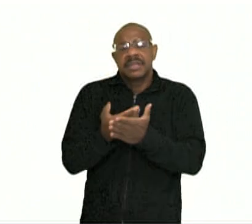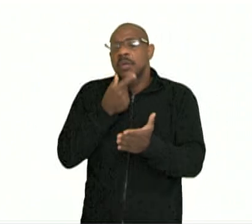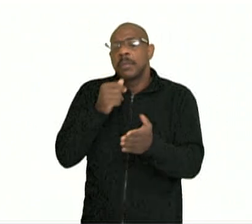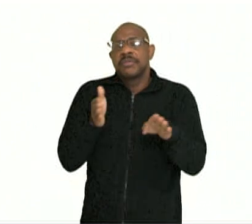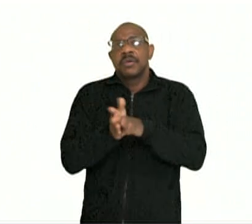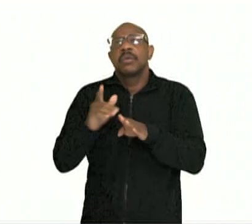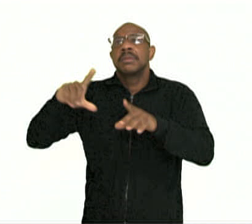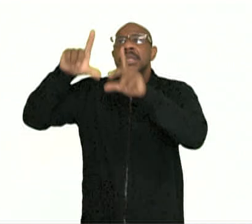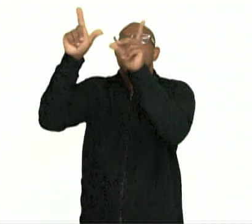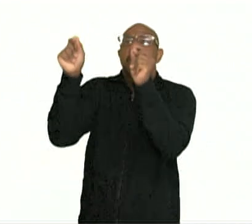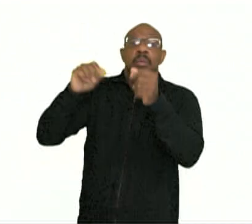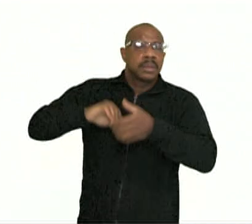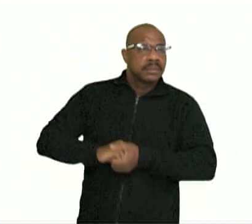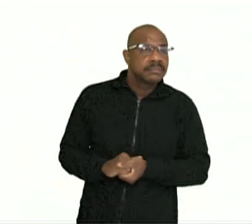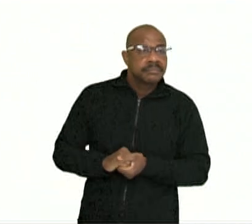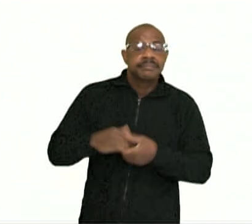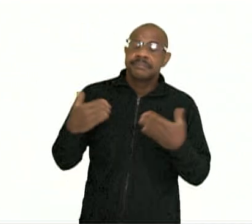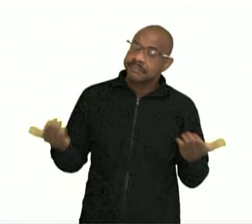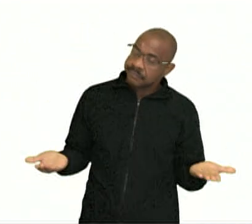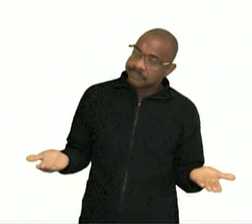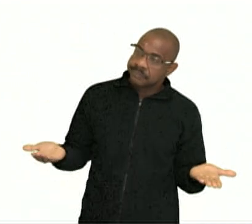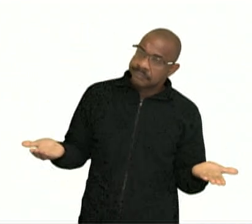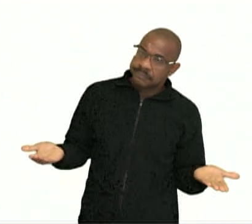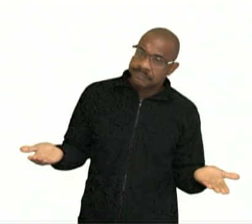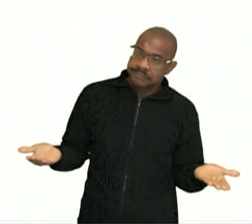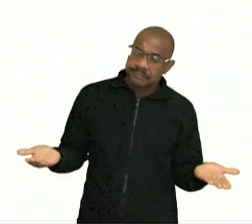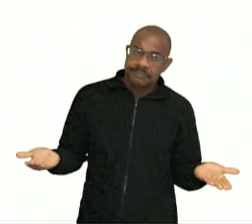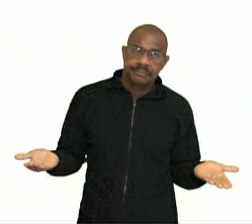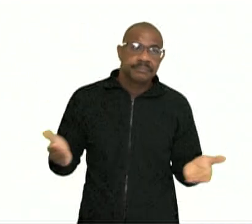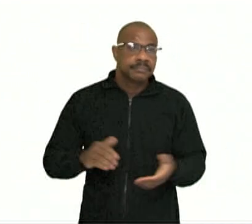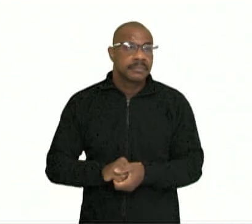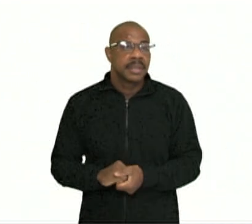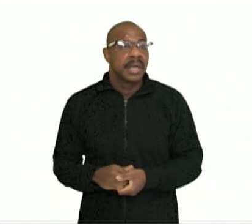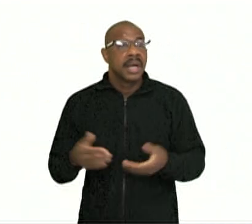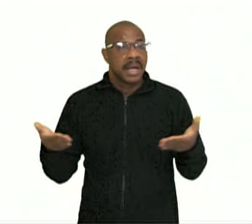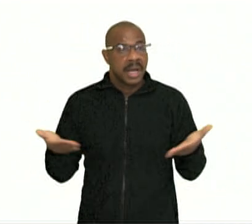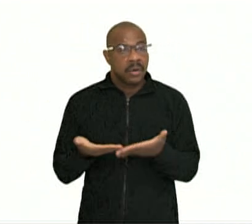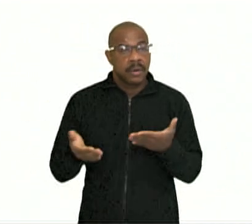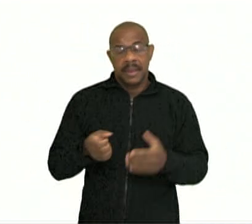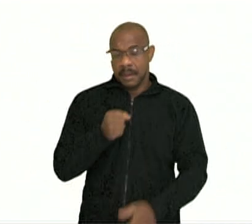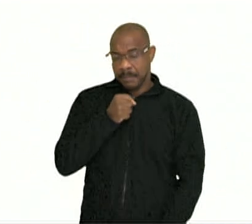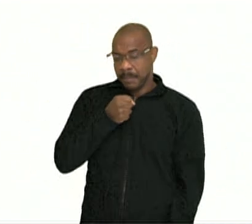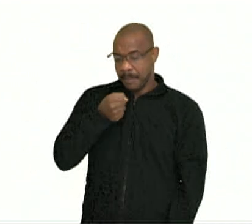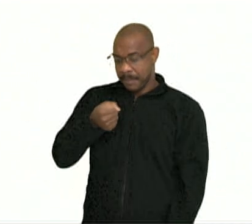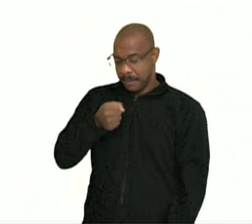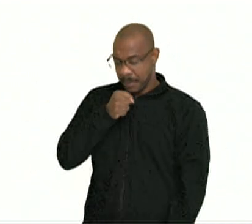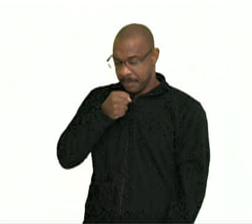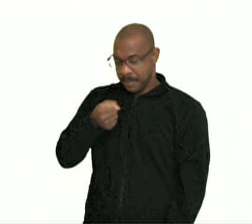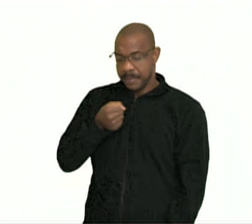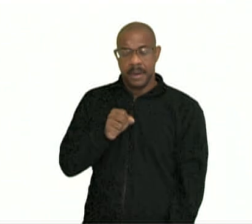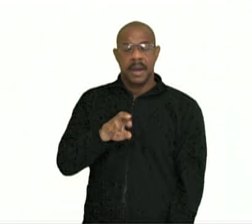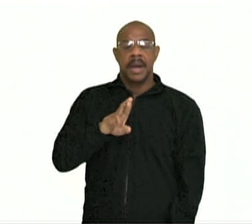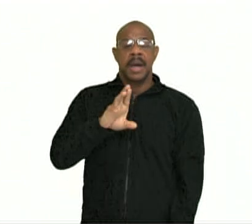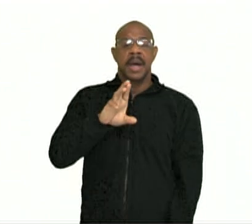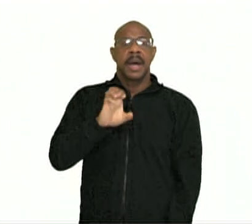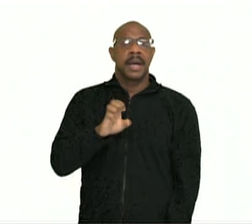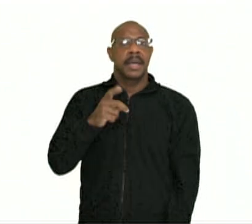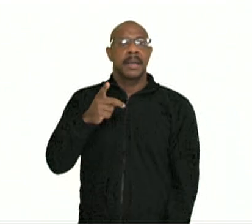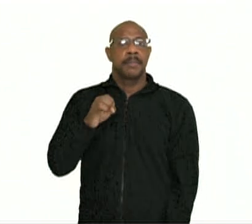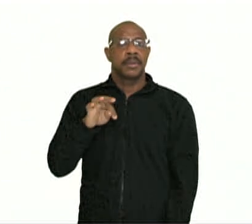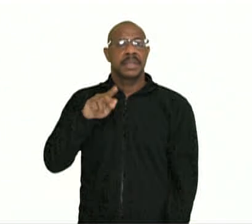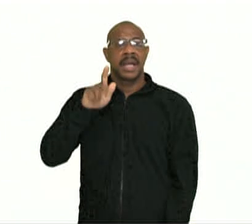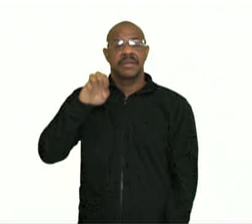colocou essa reportagem. Então, agora a reportagem vai aprofundar o tema da